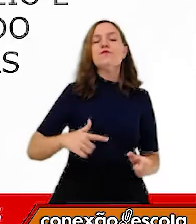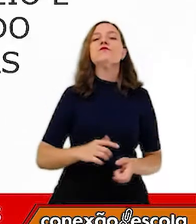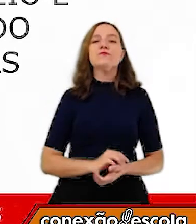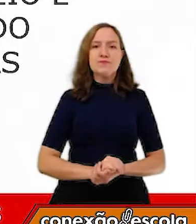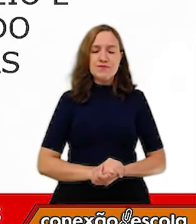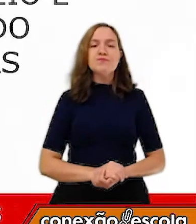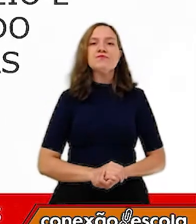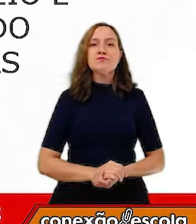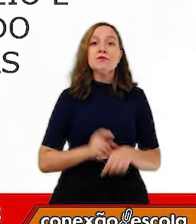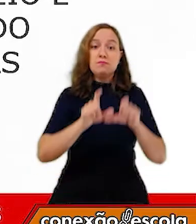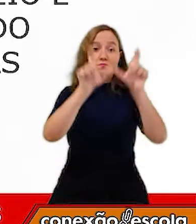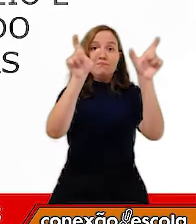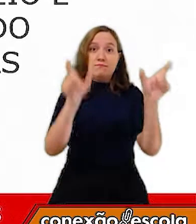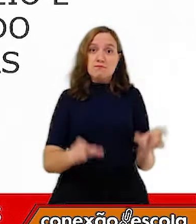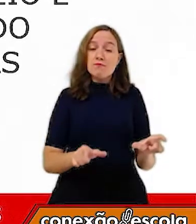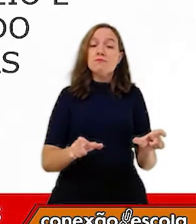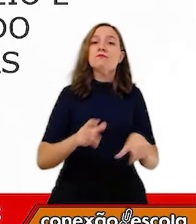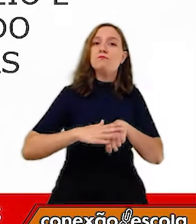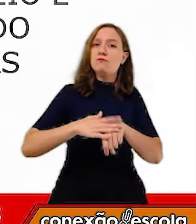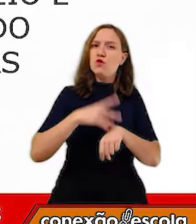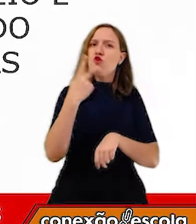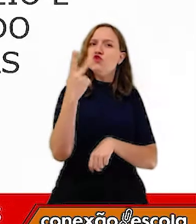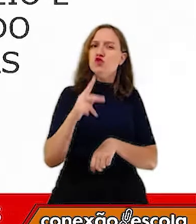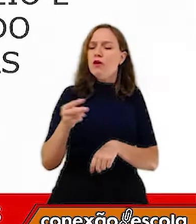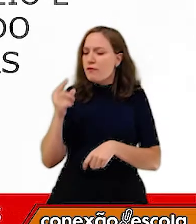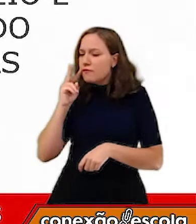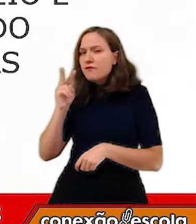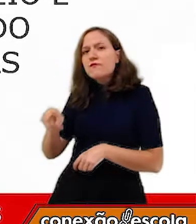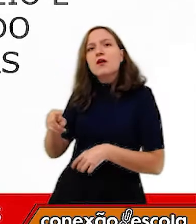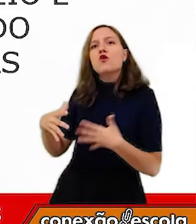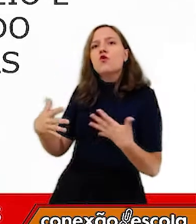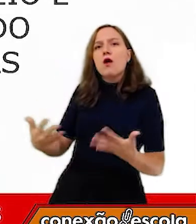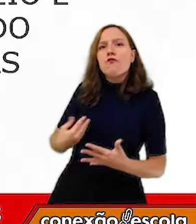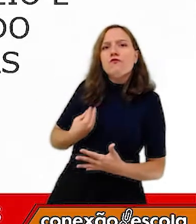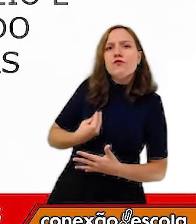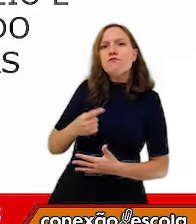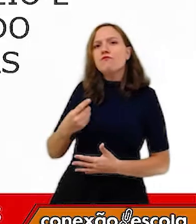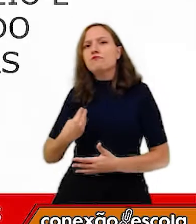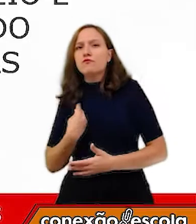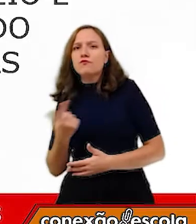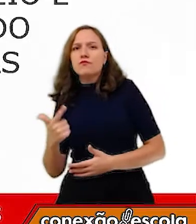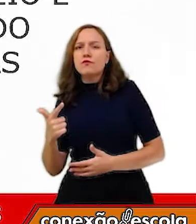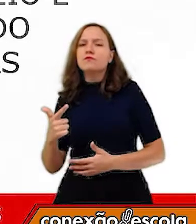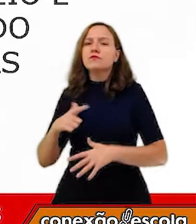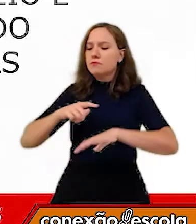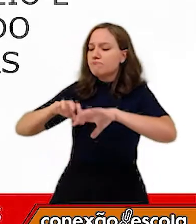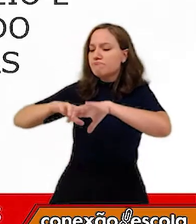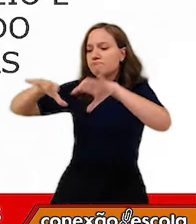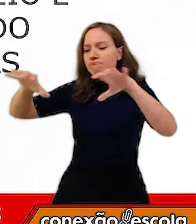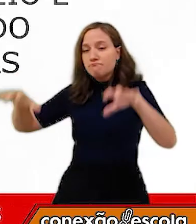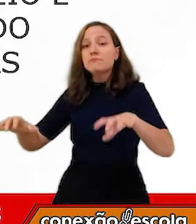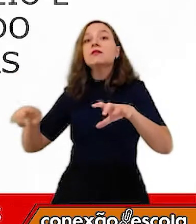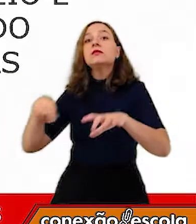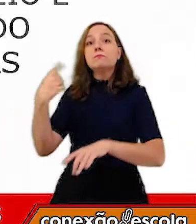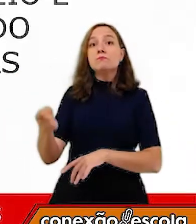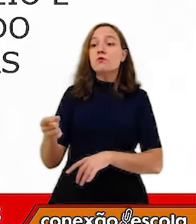não vivos. E aí você vai colocar tudo sobre a mesa, dividir e